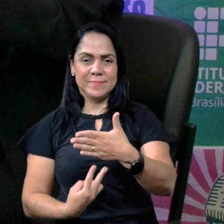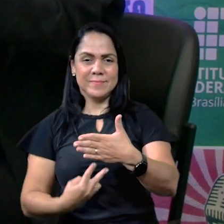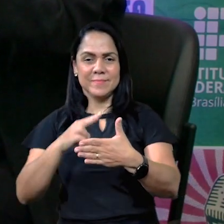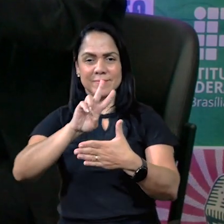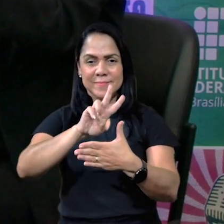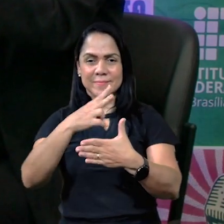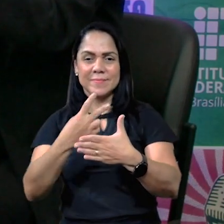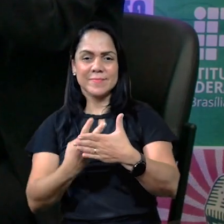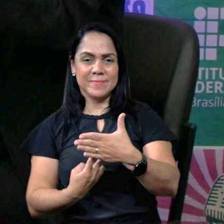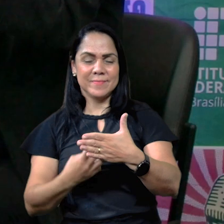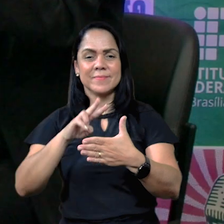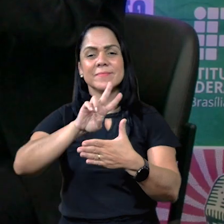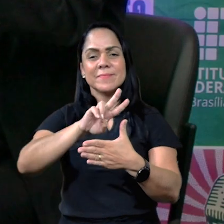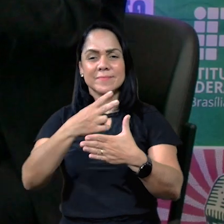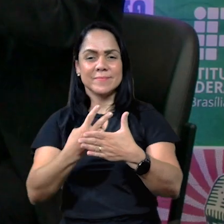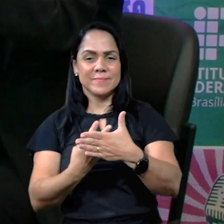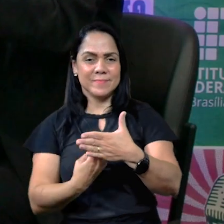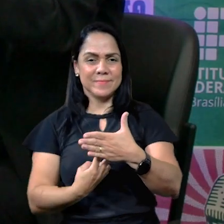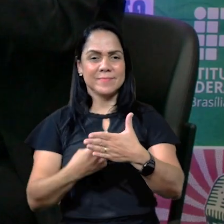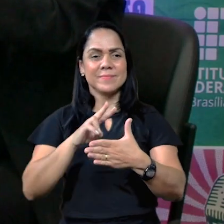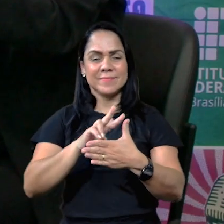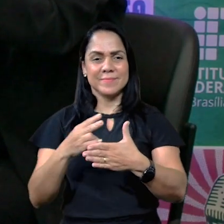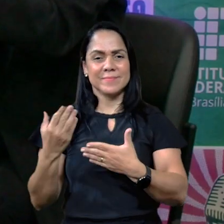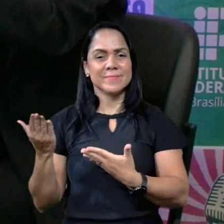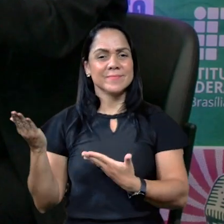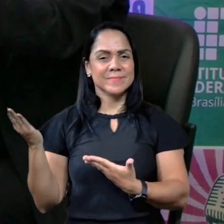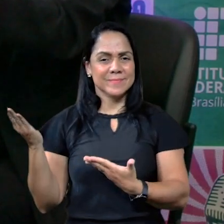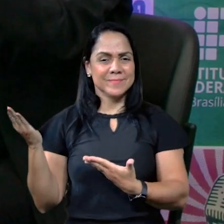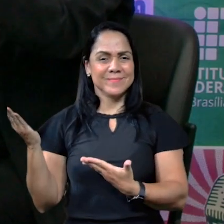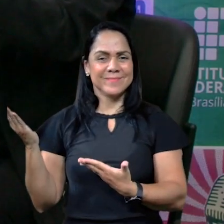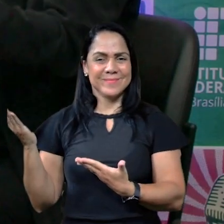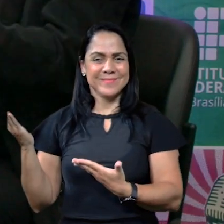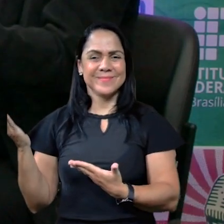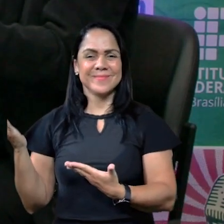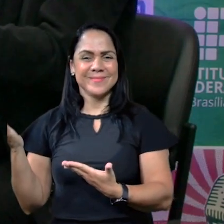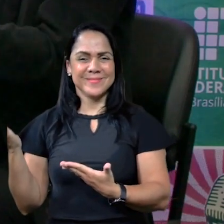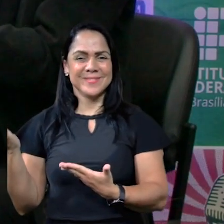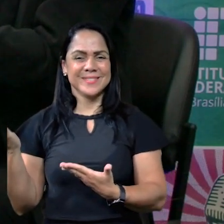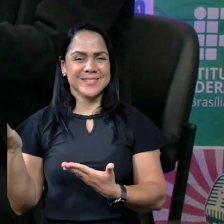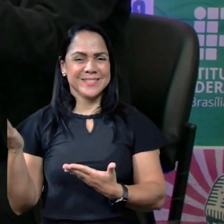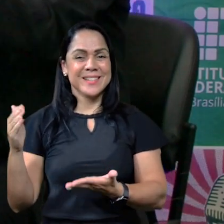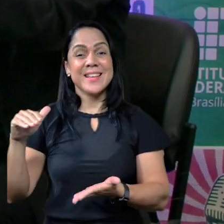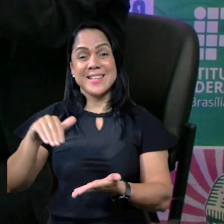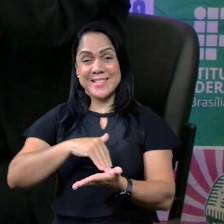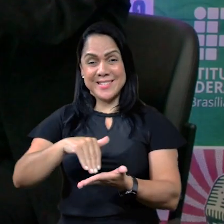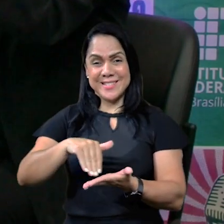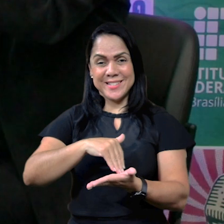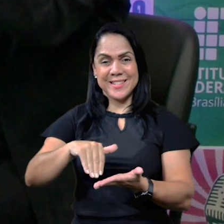sim. Descendo e girando. E girando. Descendo e girando. Bilíngue. Bilíngue. Eu sou